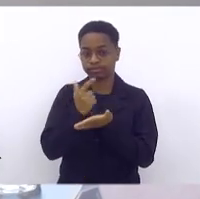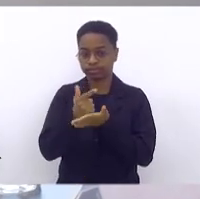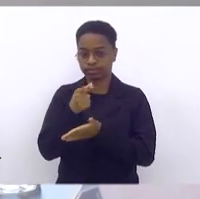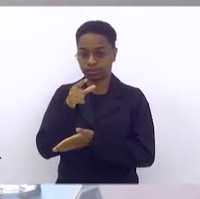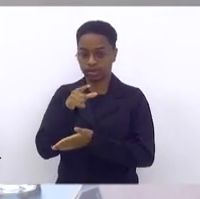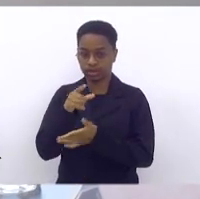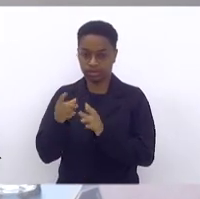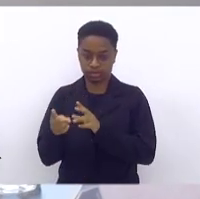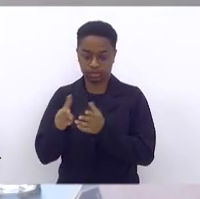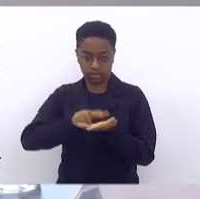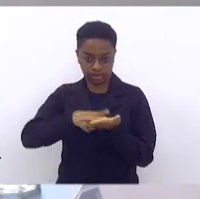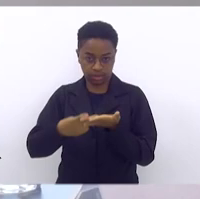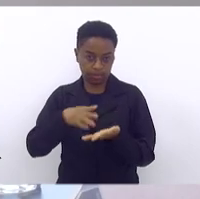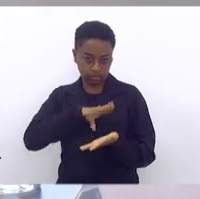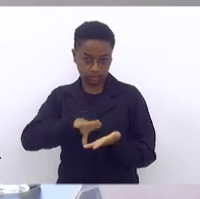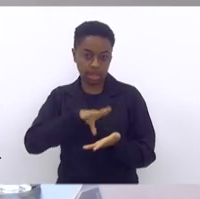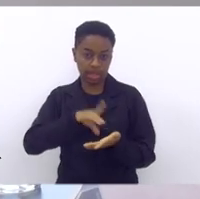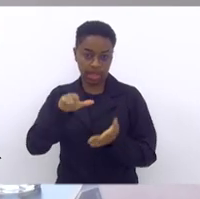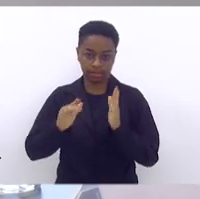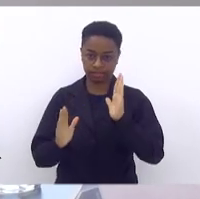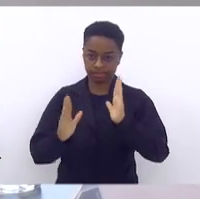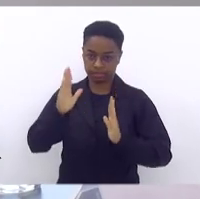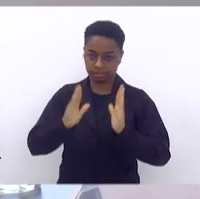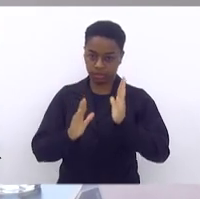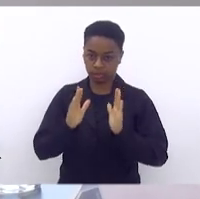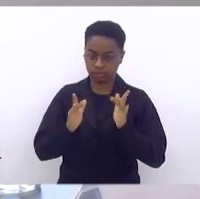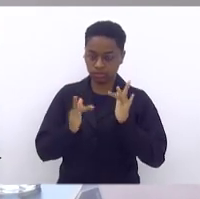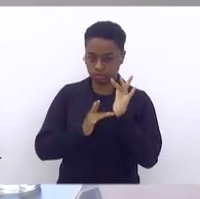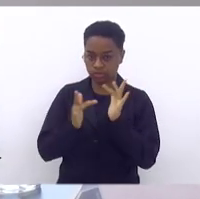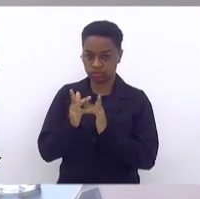época de Jesus, né, que diz assim: